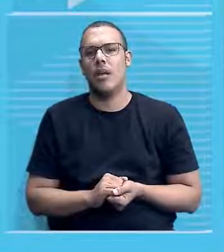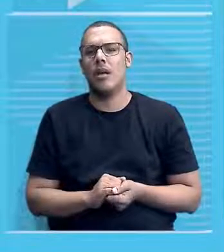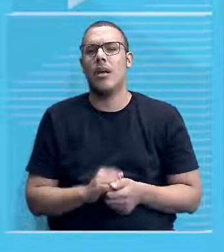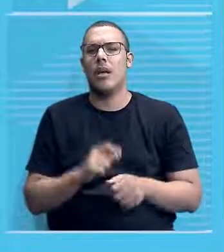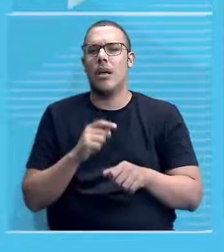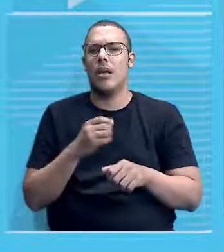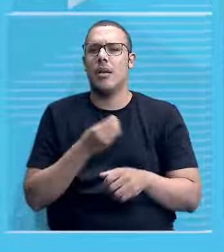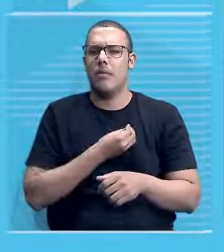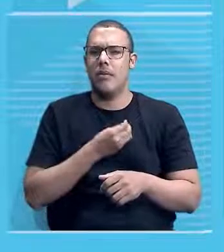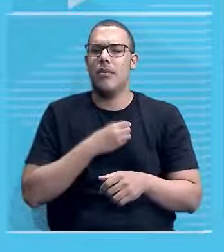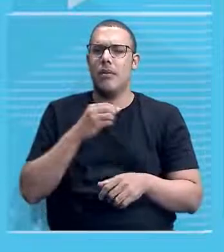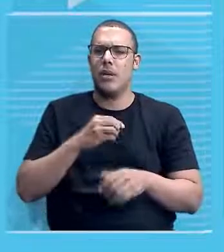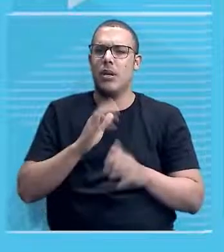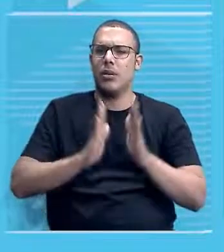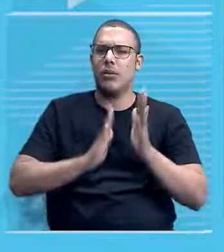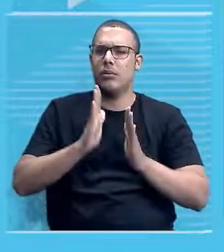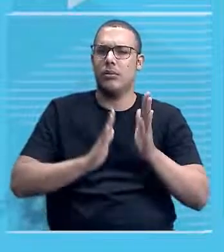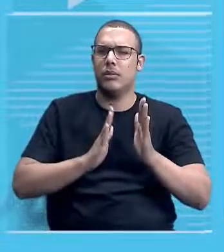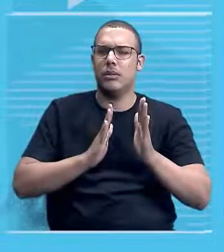em 18